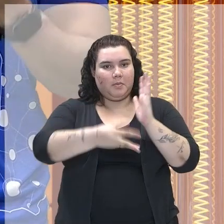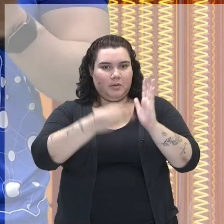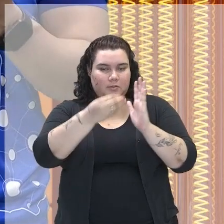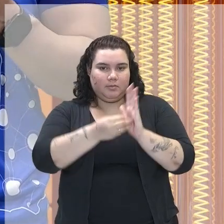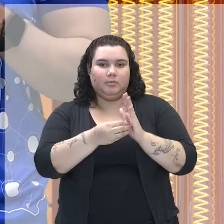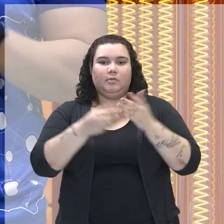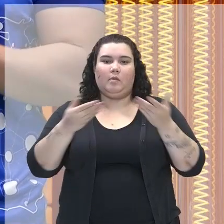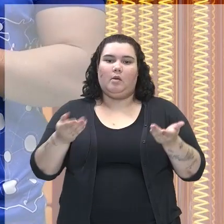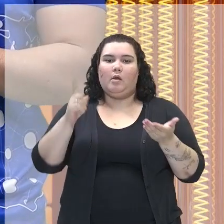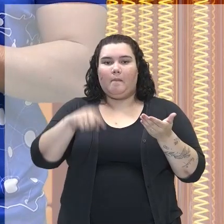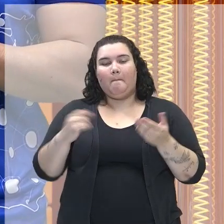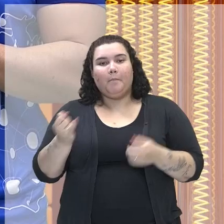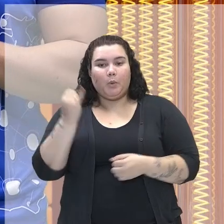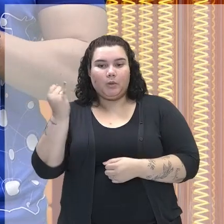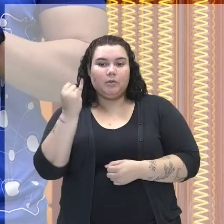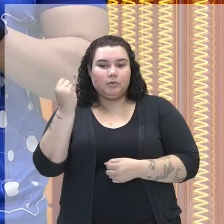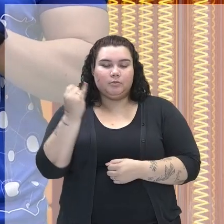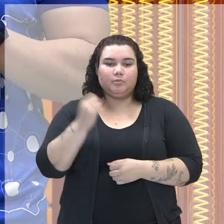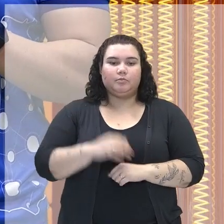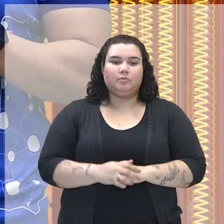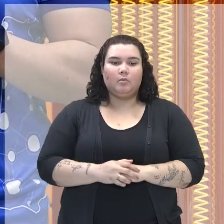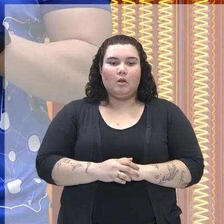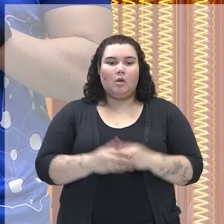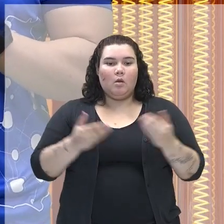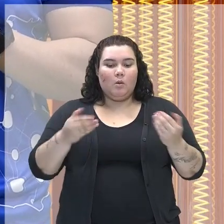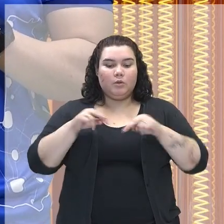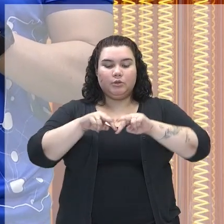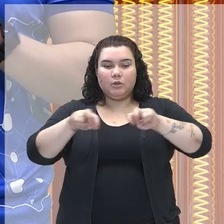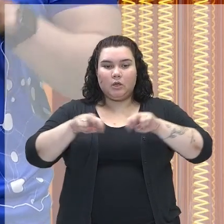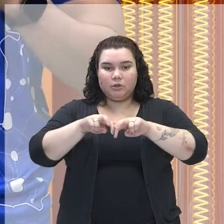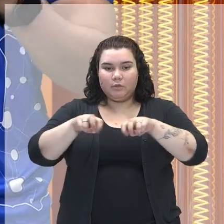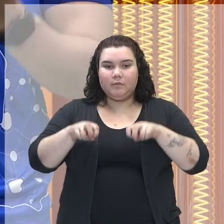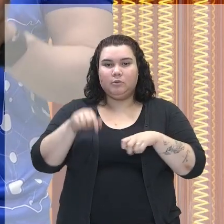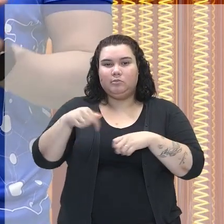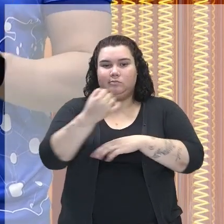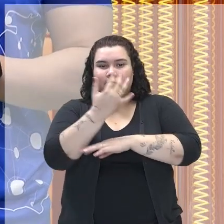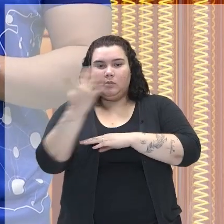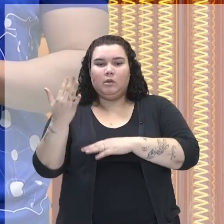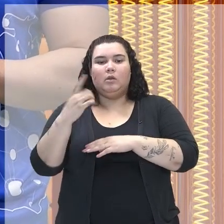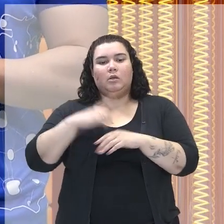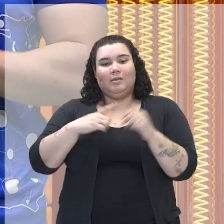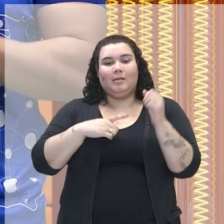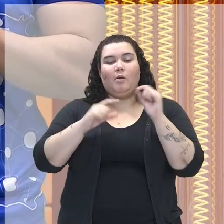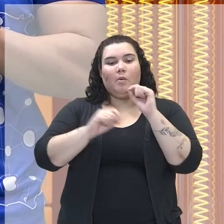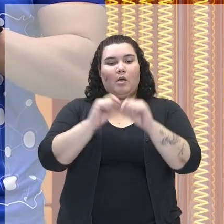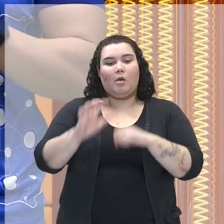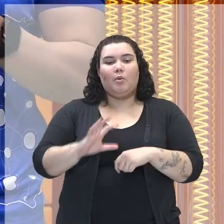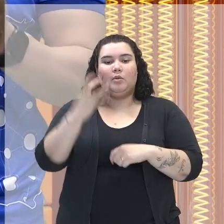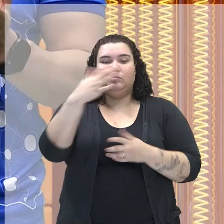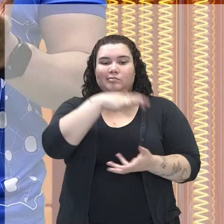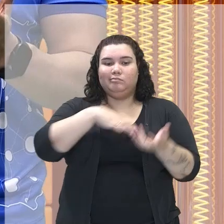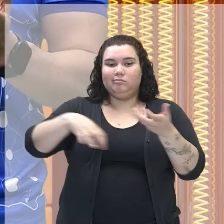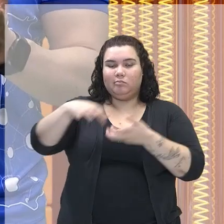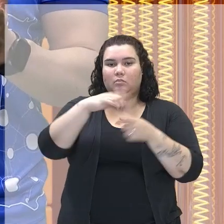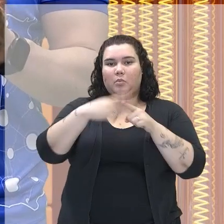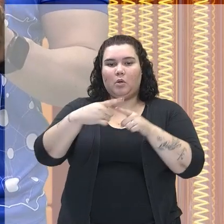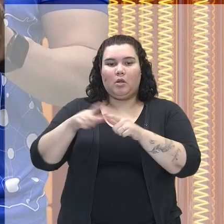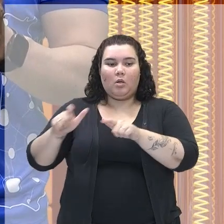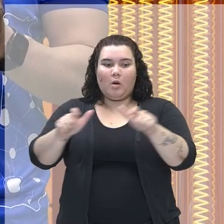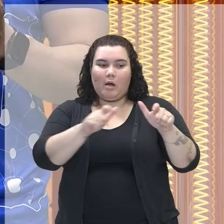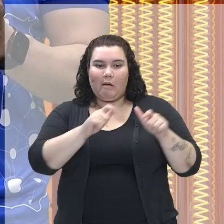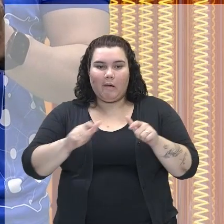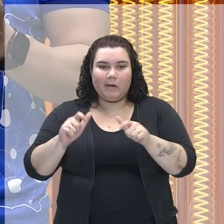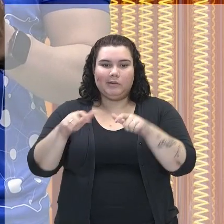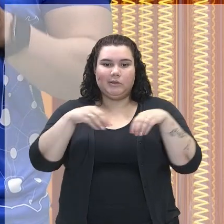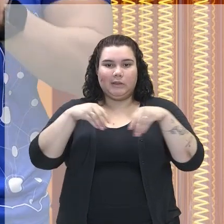uma atividade muito importante. O extrativismo vegetal frequentemente gera também conflitos por terras, tanto